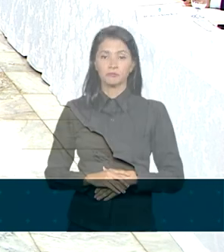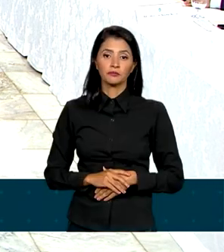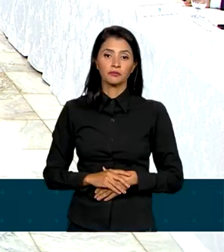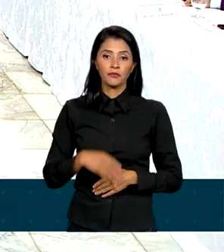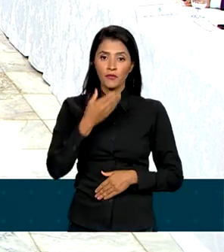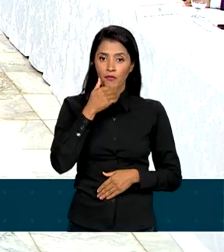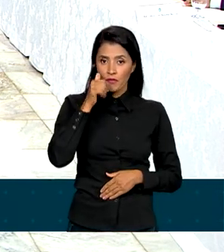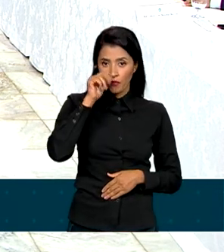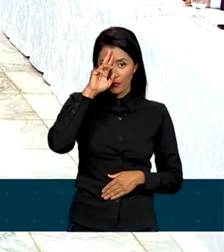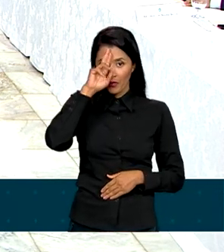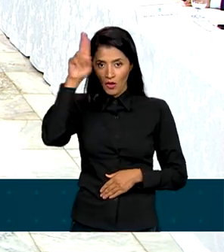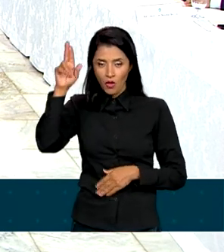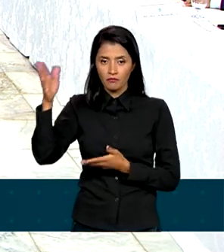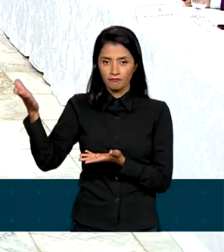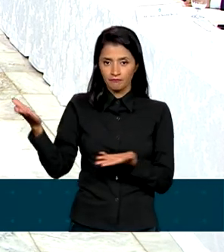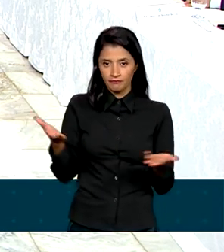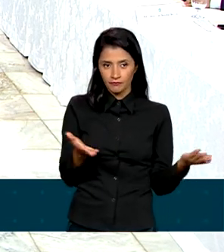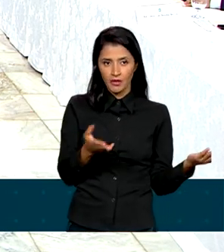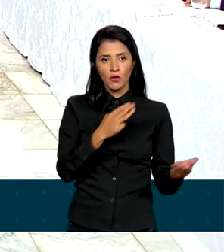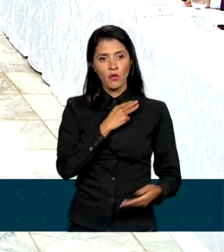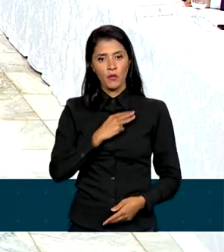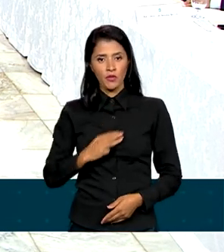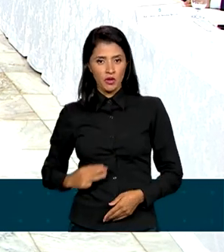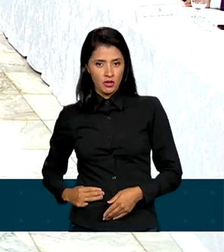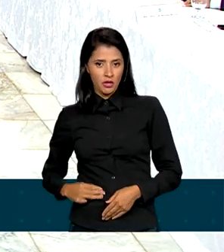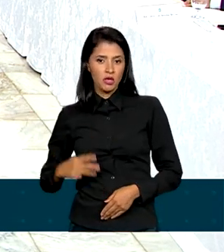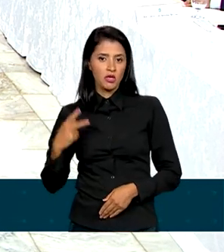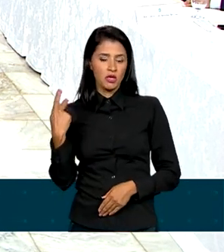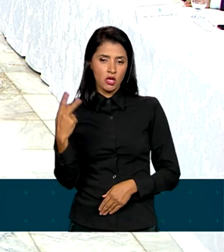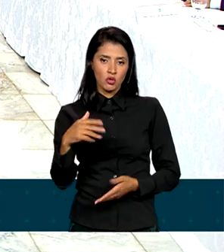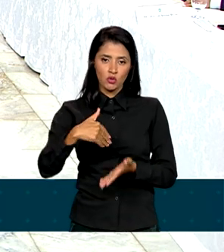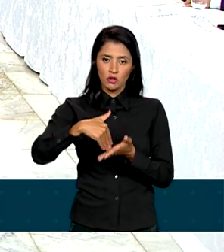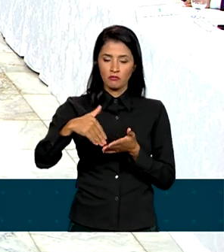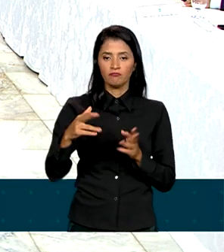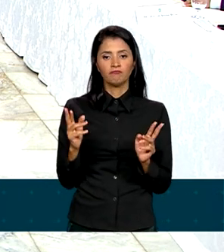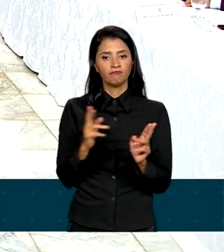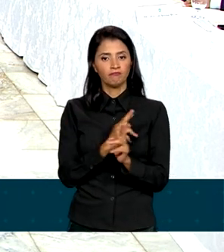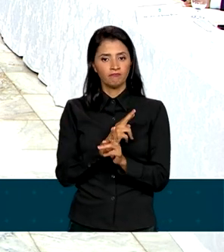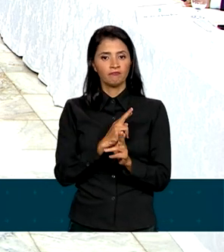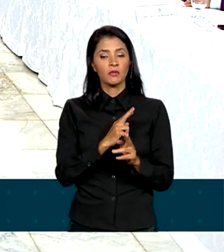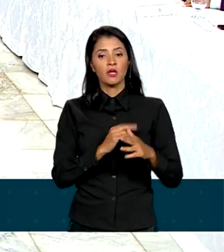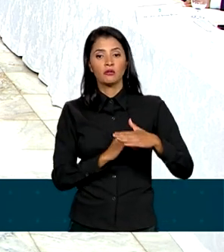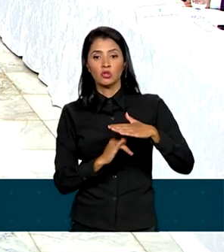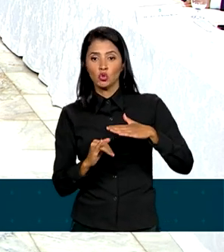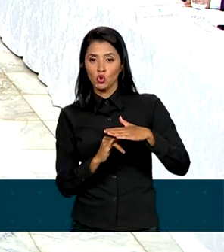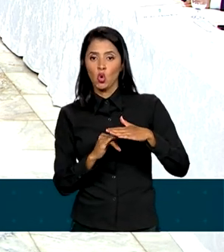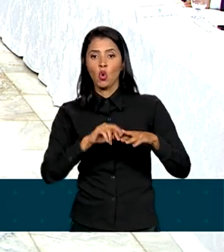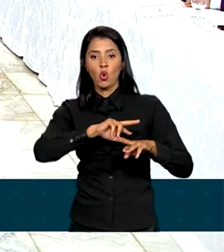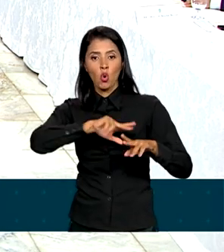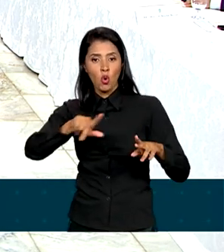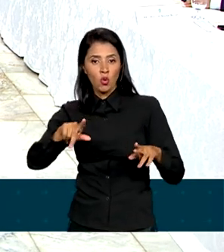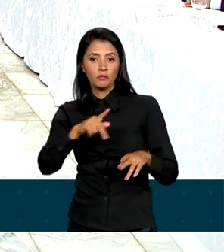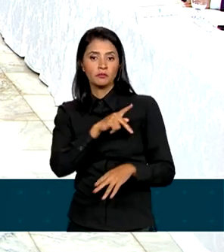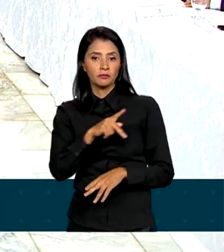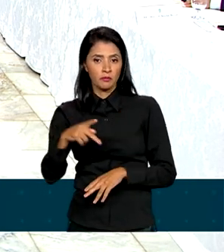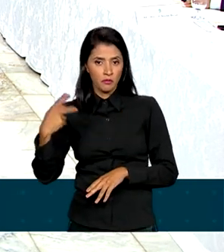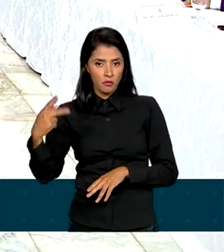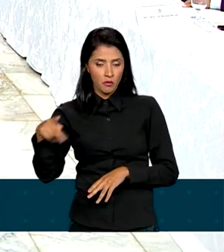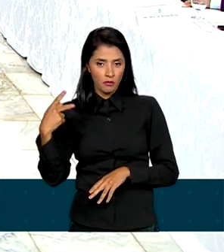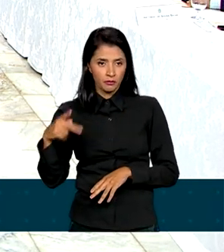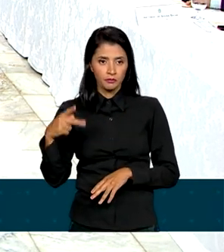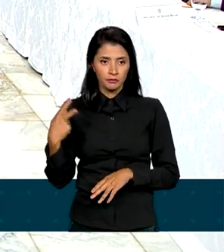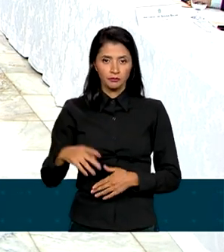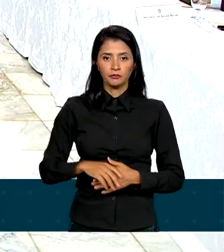Senhoras e senhores, com a palavra, o ministro de Estado, chefe da Secretaria de Relações Institucionais da Presidência da República,